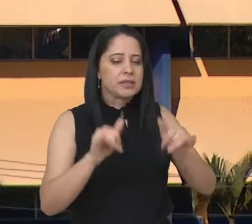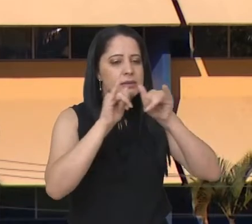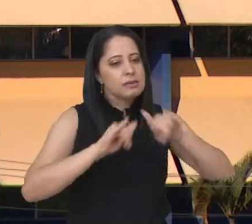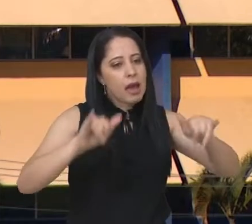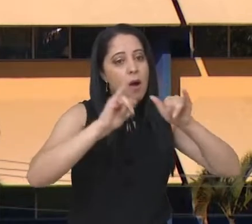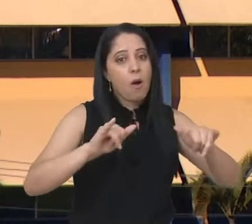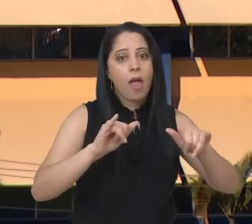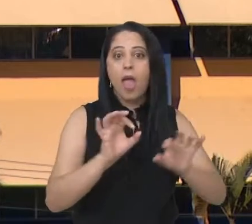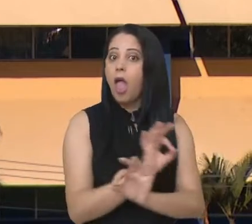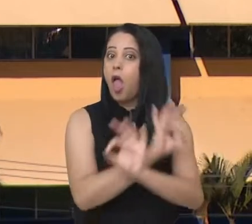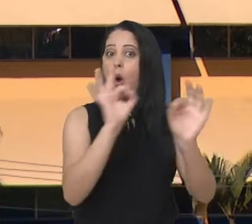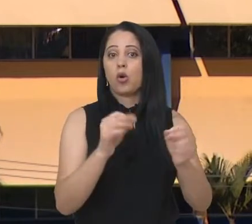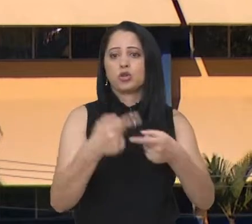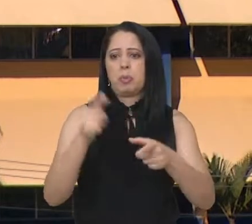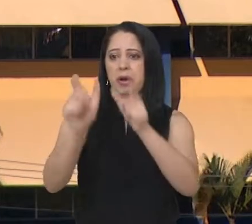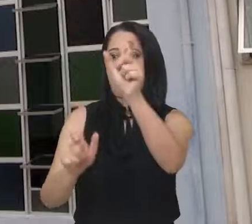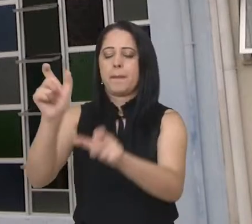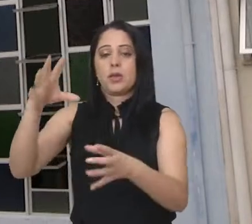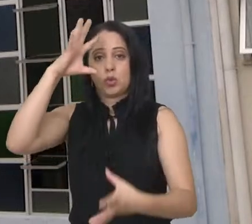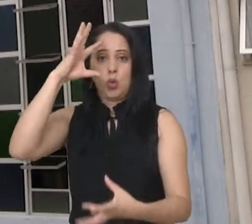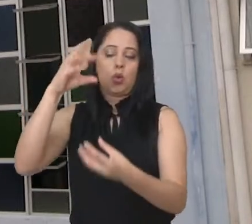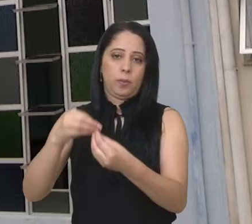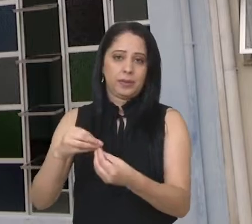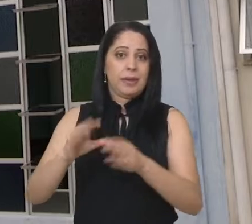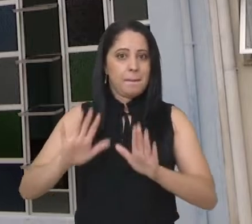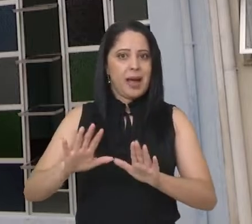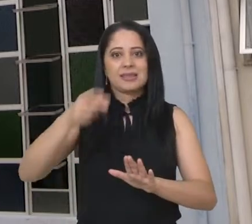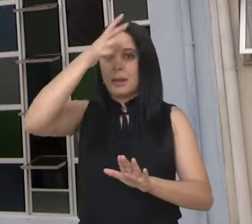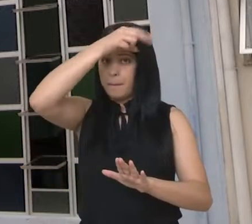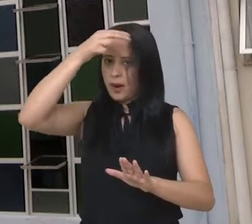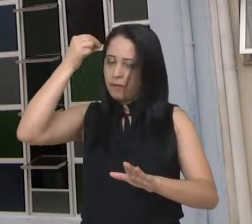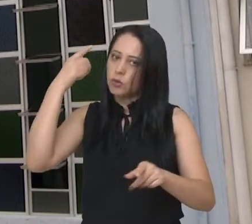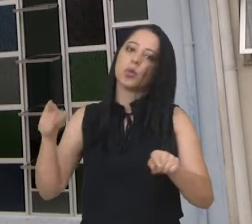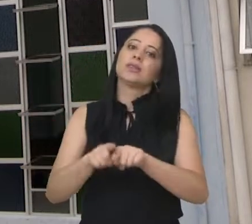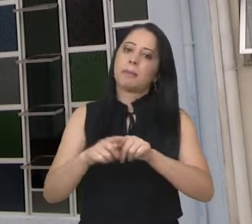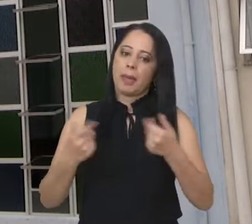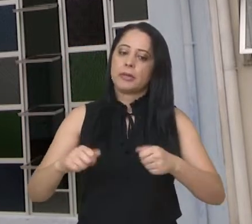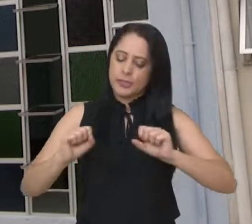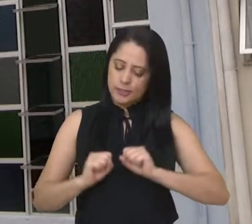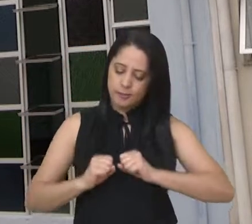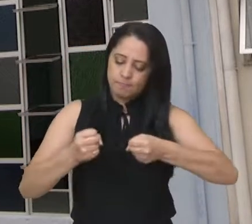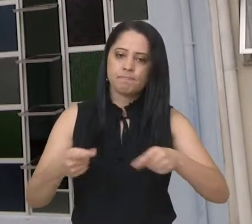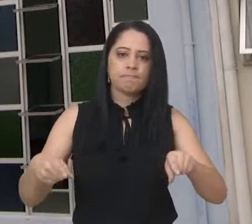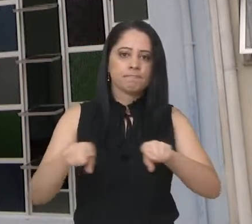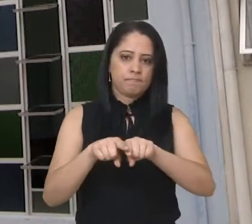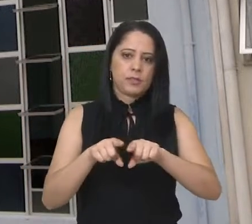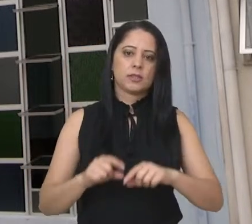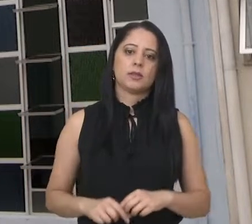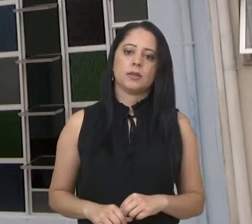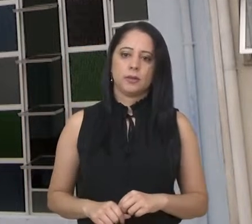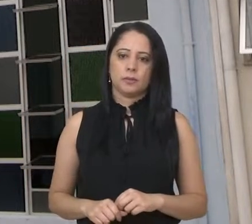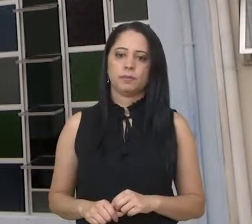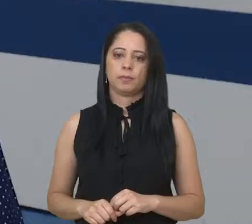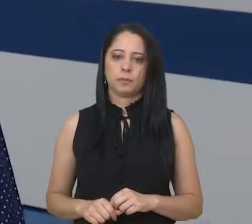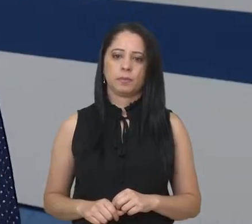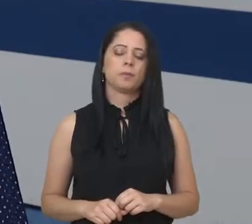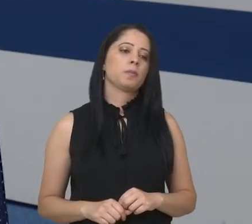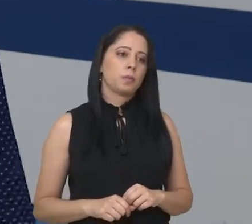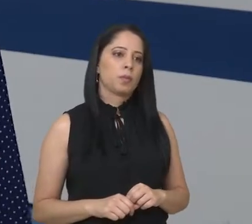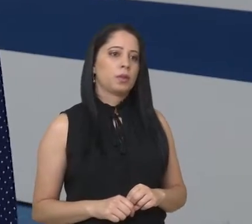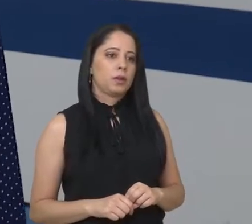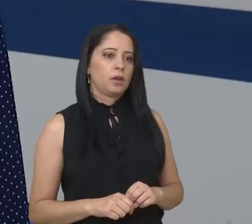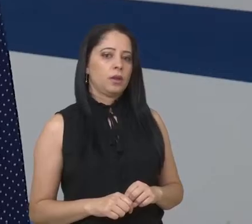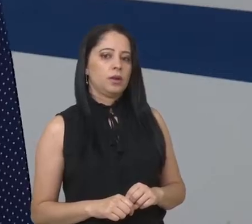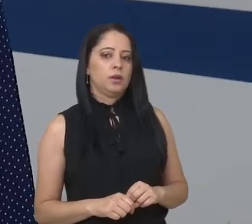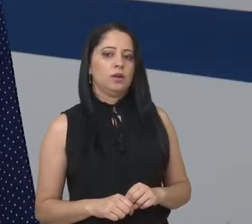mas também é preciso que o poder público construa medidas eficientes pautadas na prevenção e tratamento. O papel da